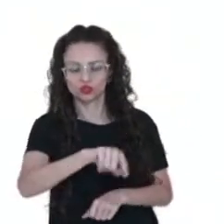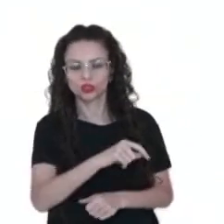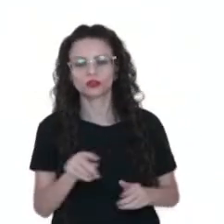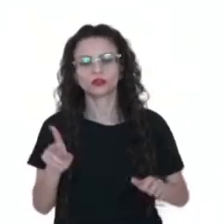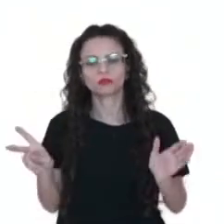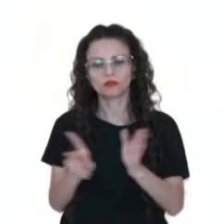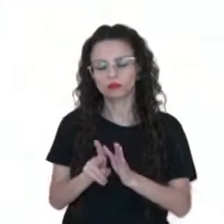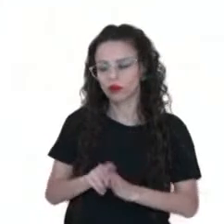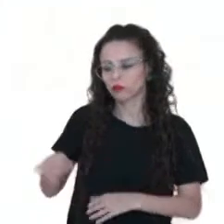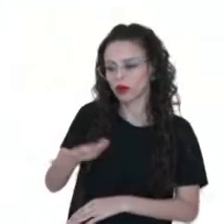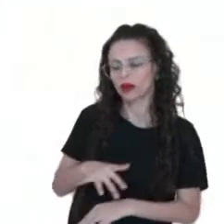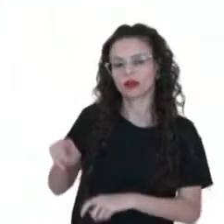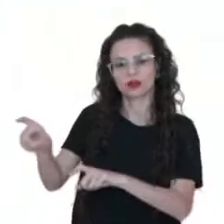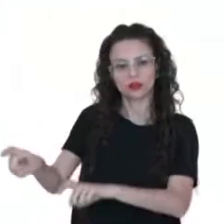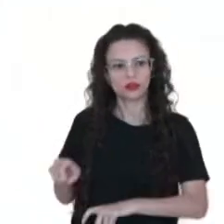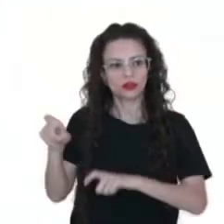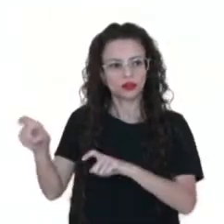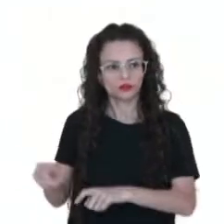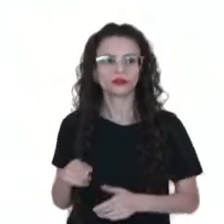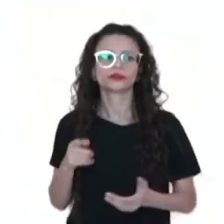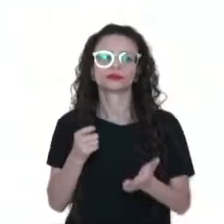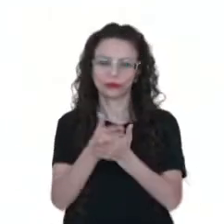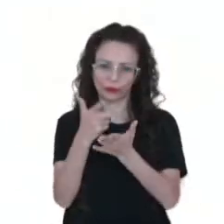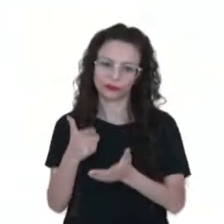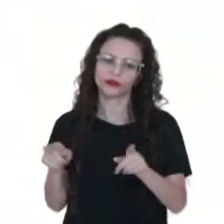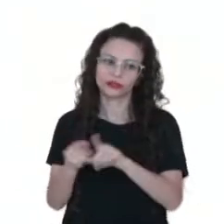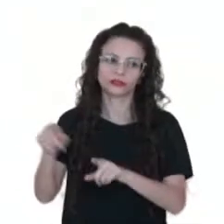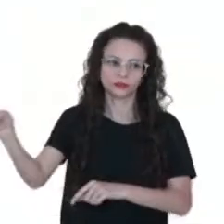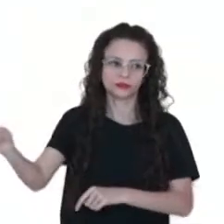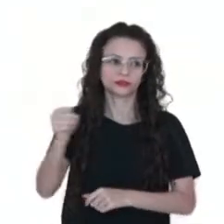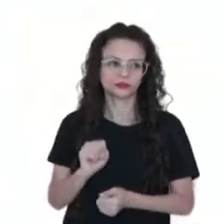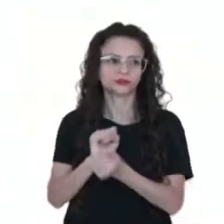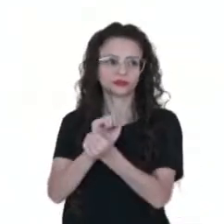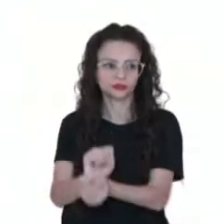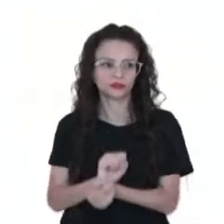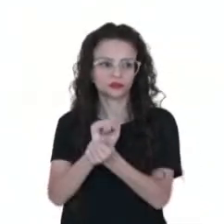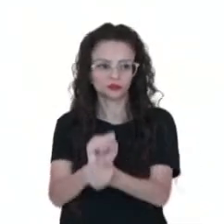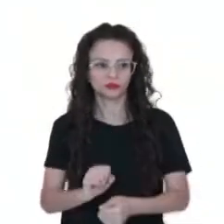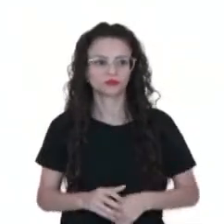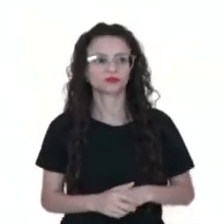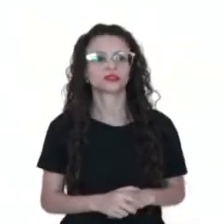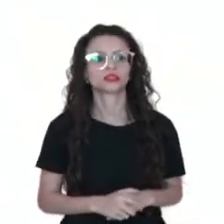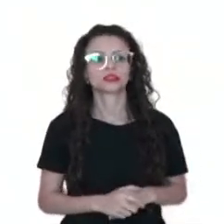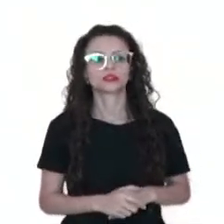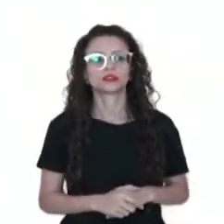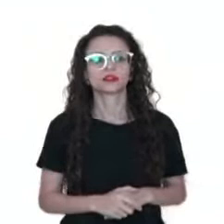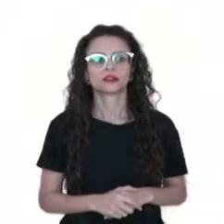lavouras e para comprar escravizados, né, africanos que seriam escravizados aqui,